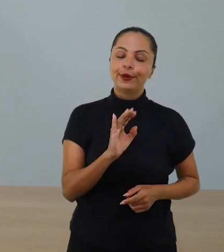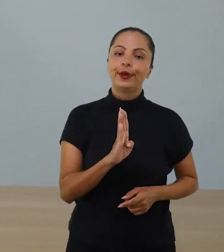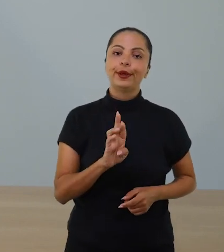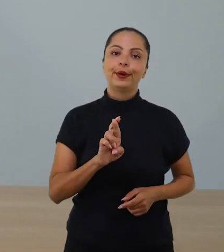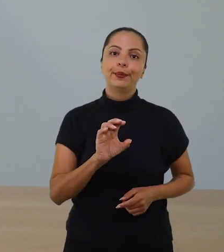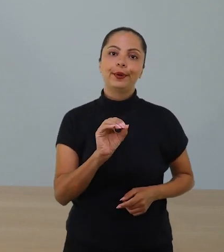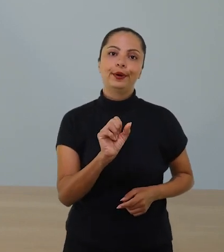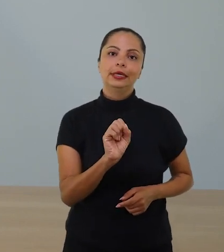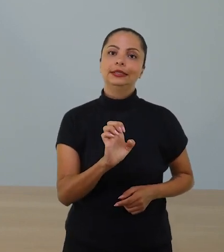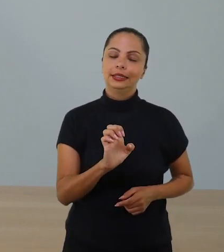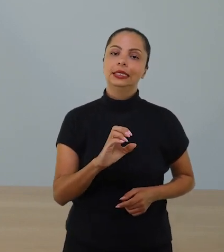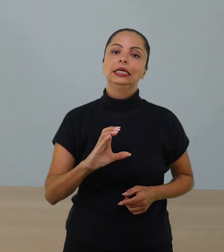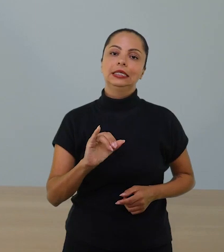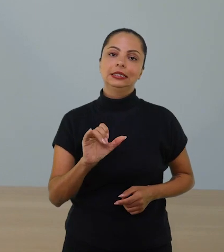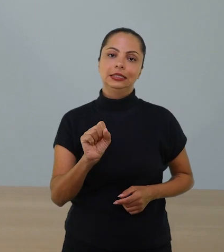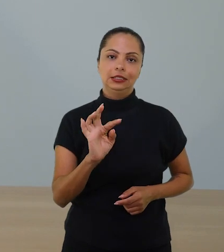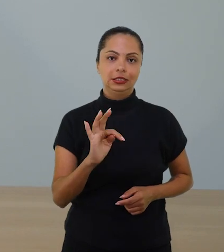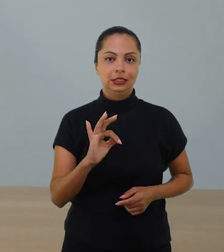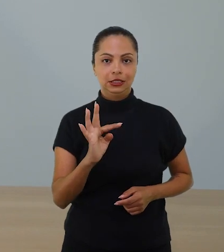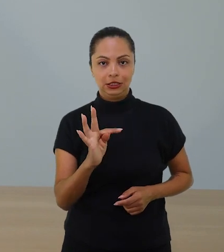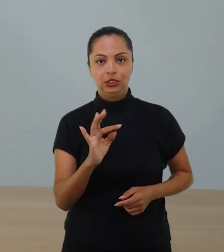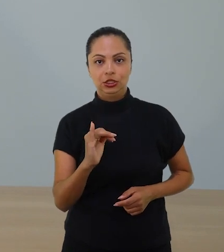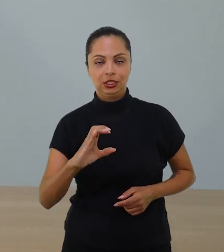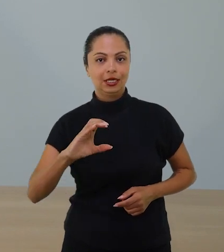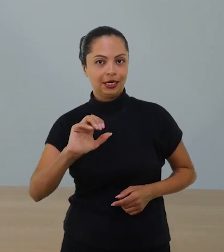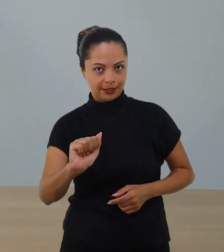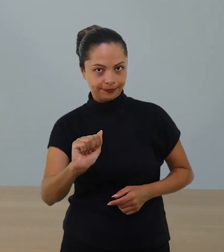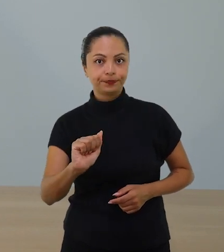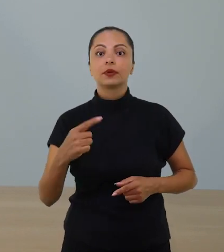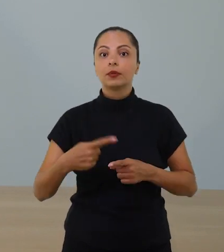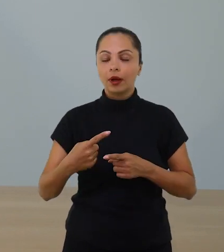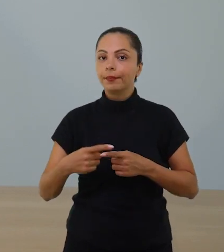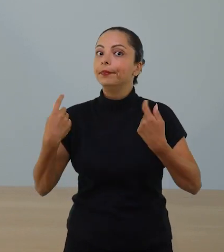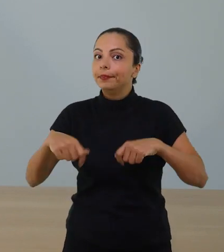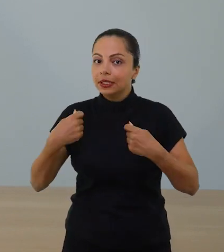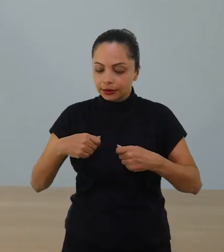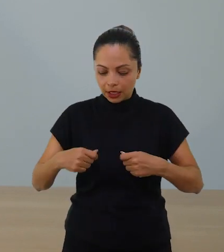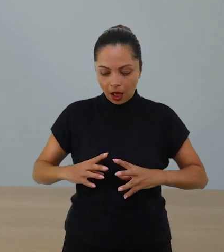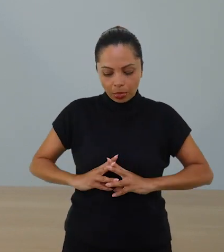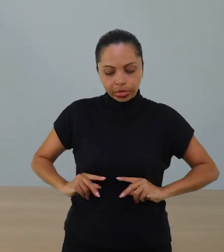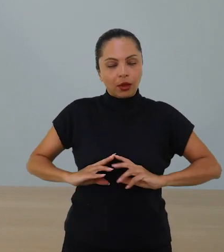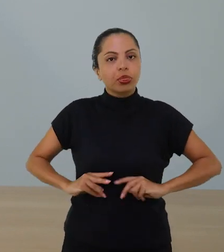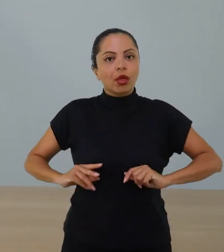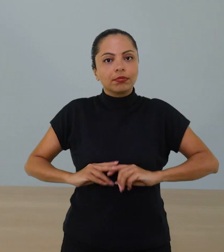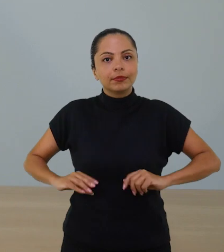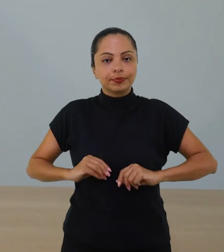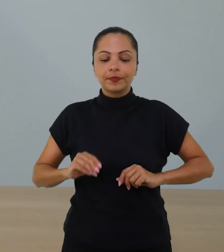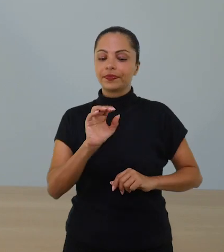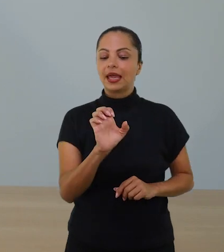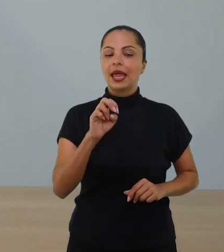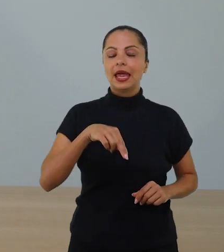de substâncias que digerem os alimentos. Essas substâncias são conhecidas como enzimas pancreáticas. Para tratar